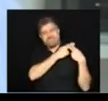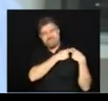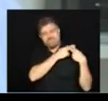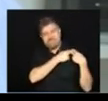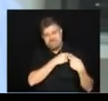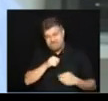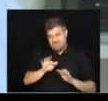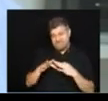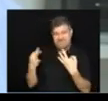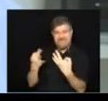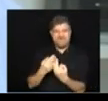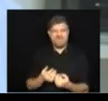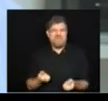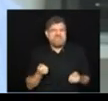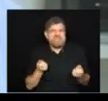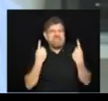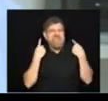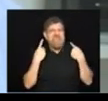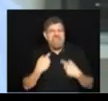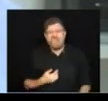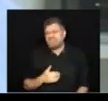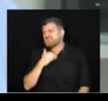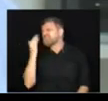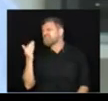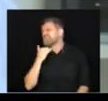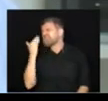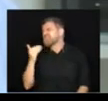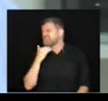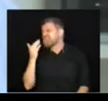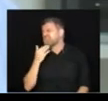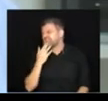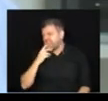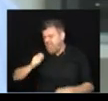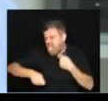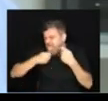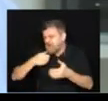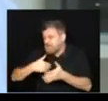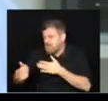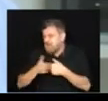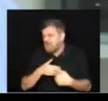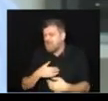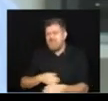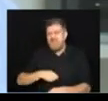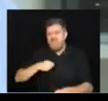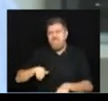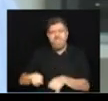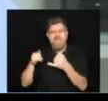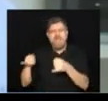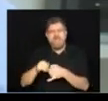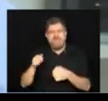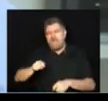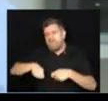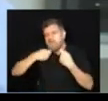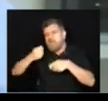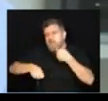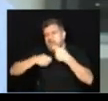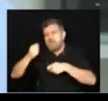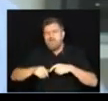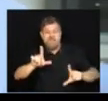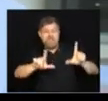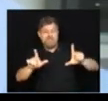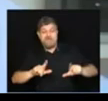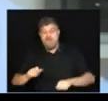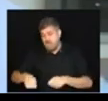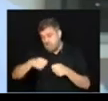a família não tem uma certa disciplina, não tem uma certa educação alimentar, sabe, vai qualquer coisa, família na frente da televisão,